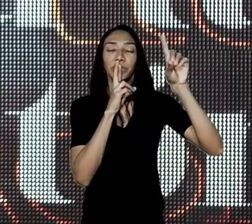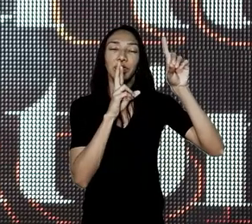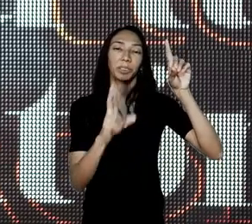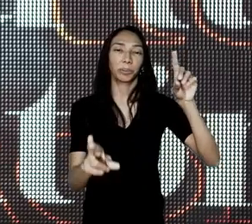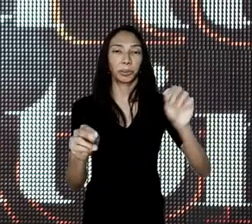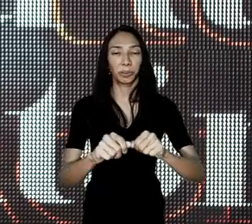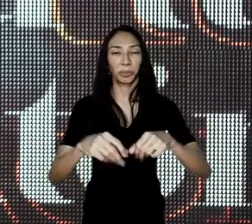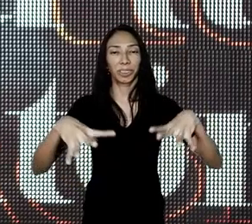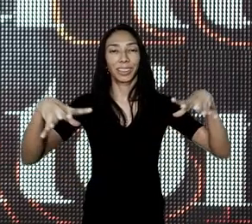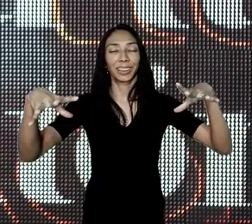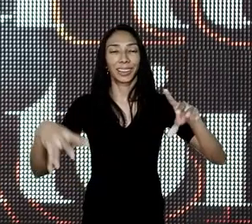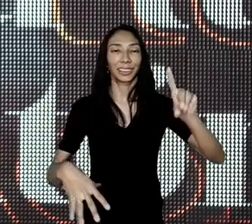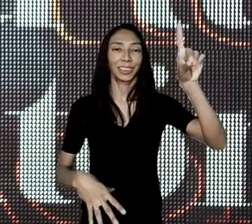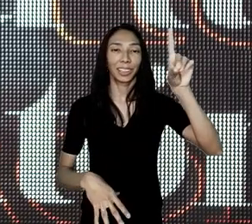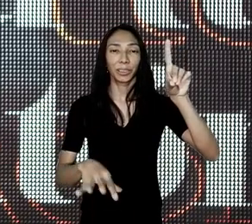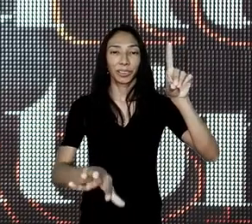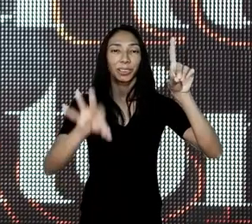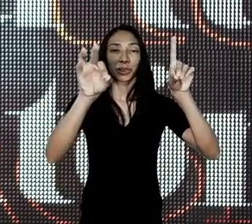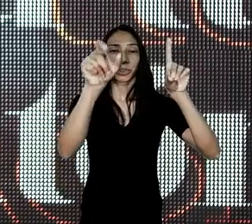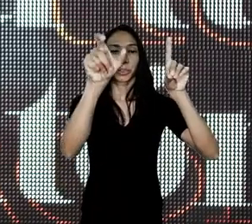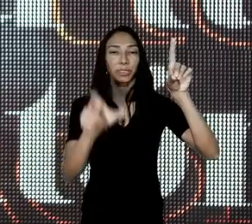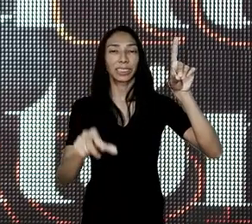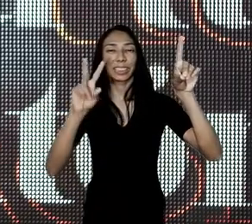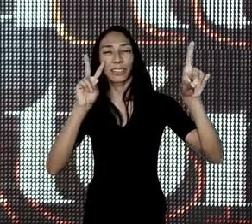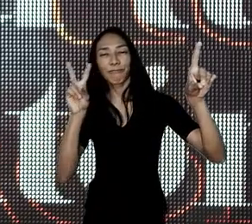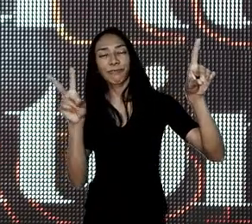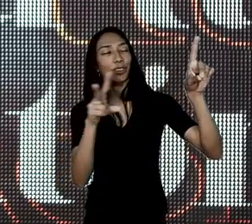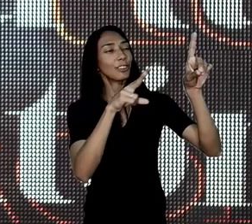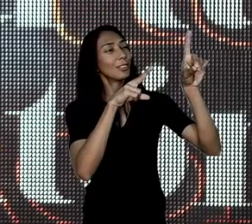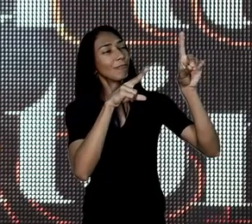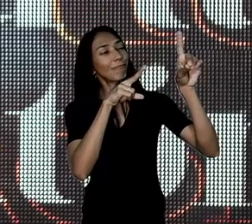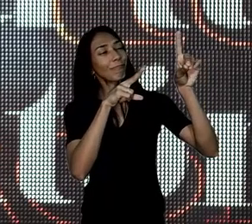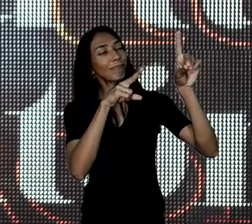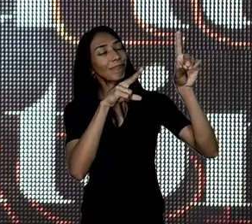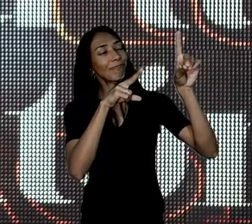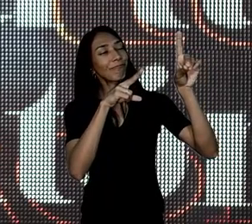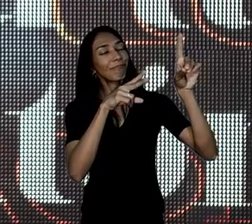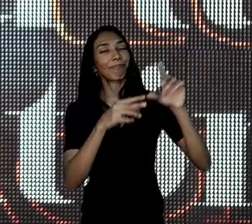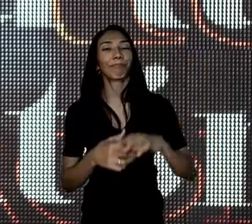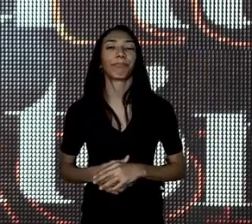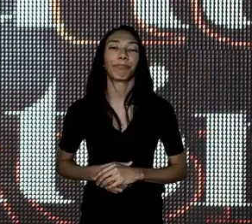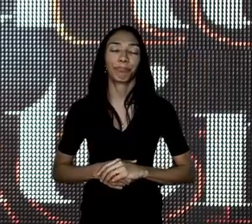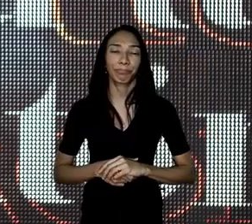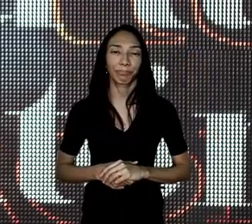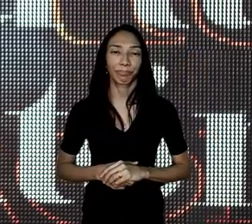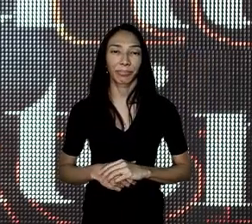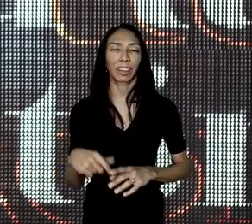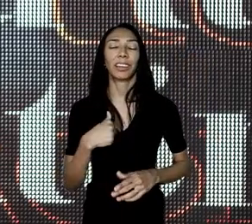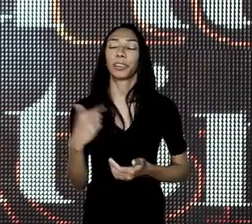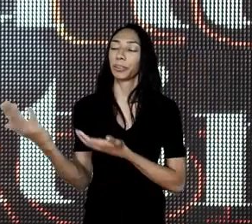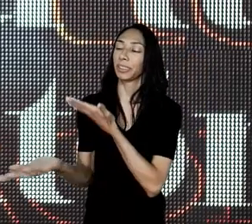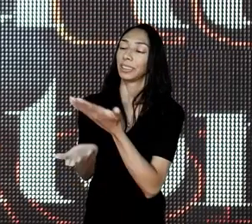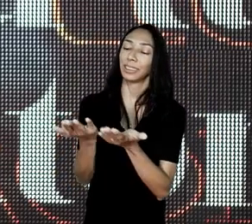milagre. E Deus está te fazendo levantar a cabeça e olhar de uma maneira mais ampla. Como eu posso